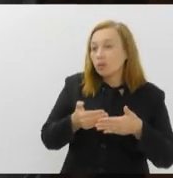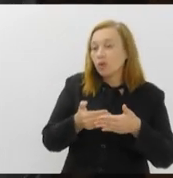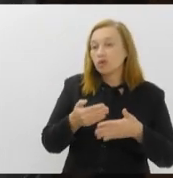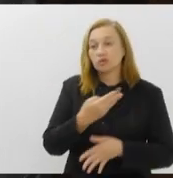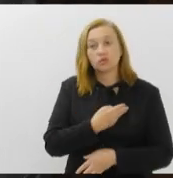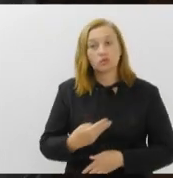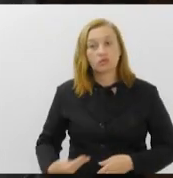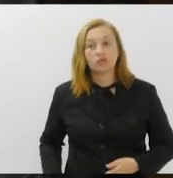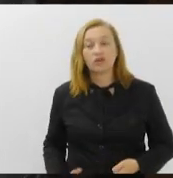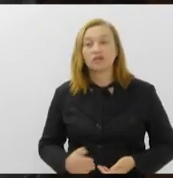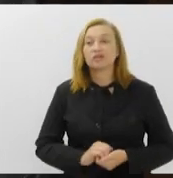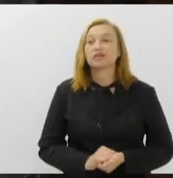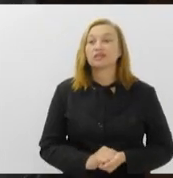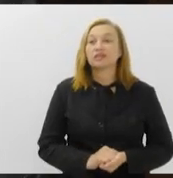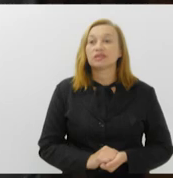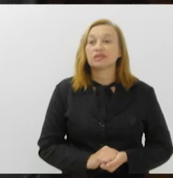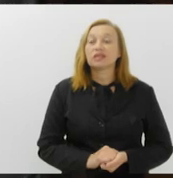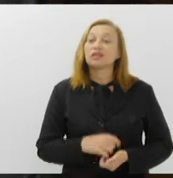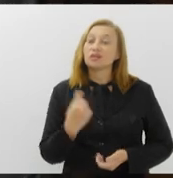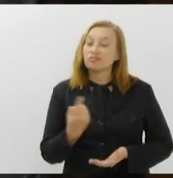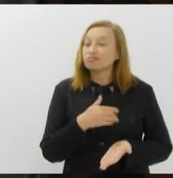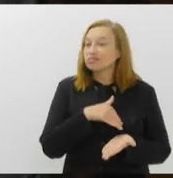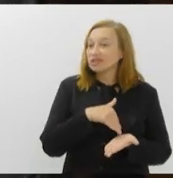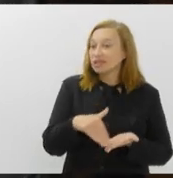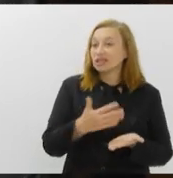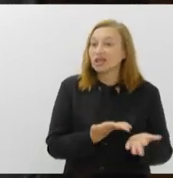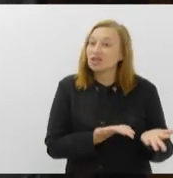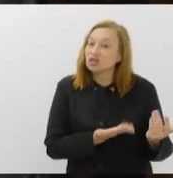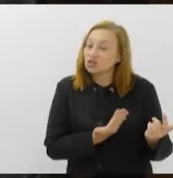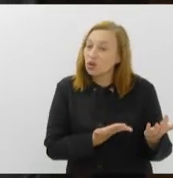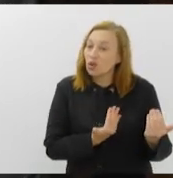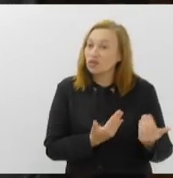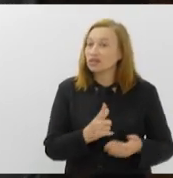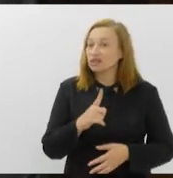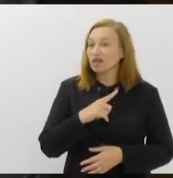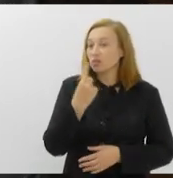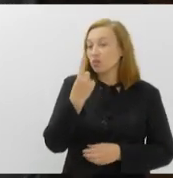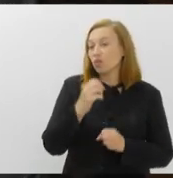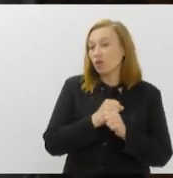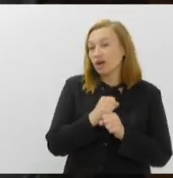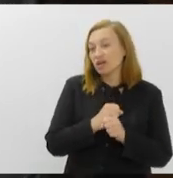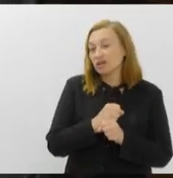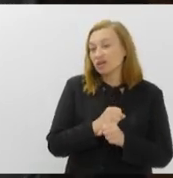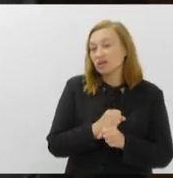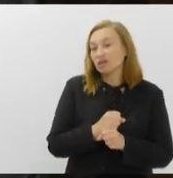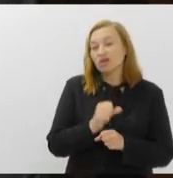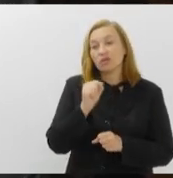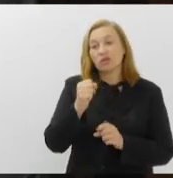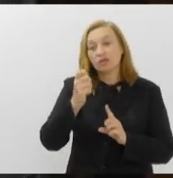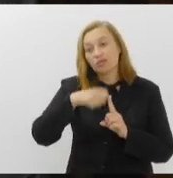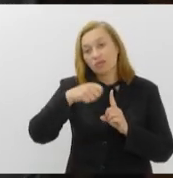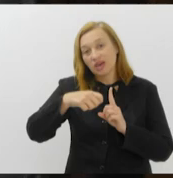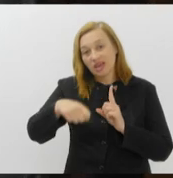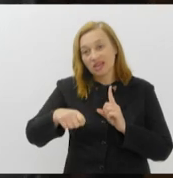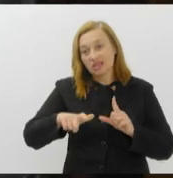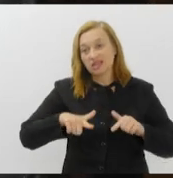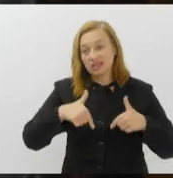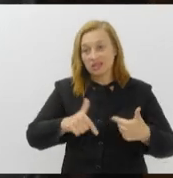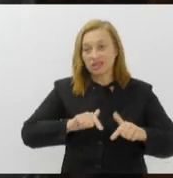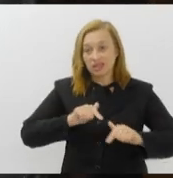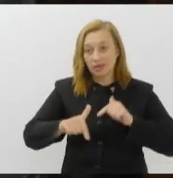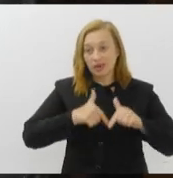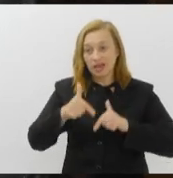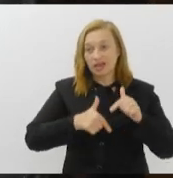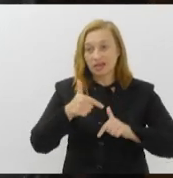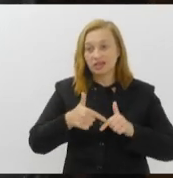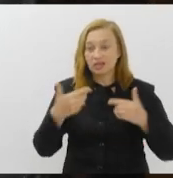governo. Nós somos uma secretaria jovem, temos 1 ano e 8 meses de atuação, e nos